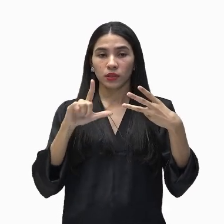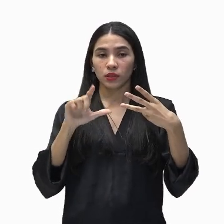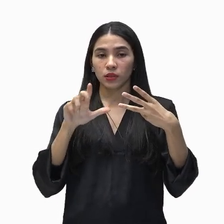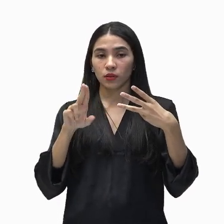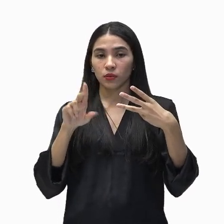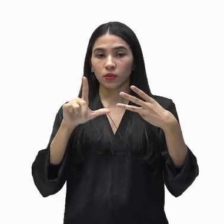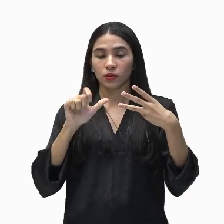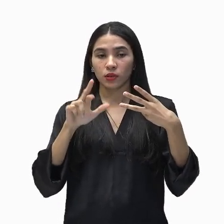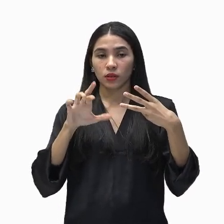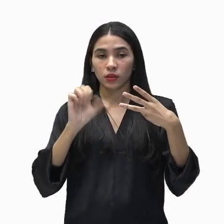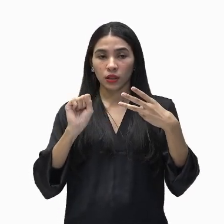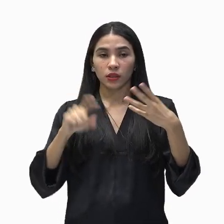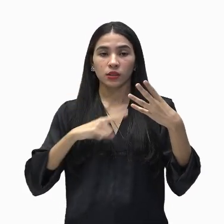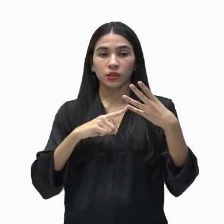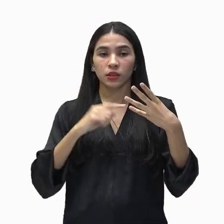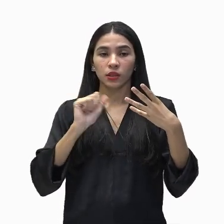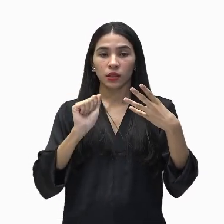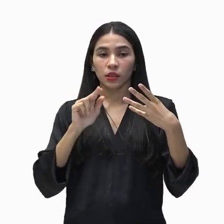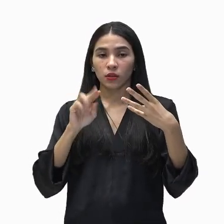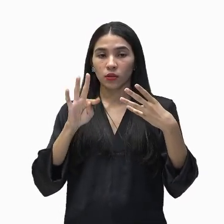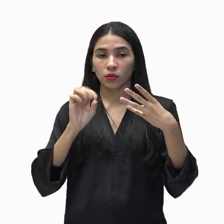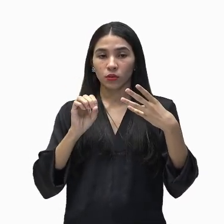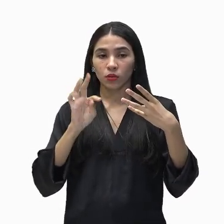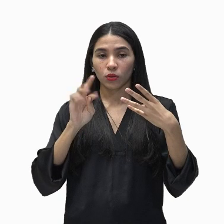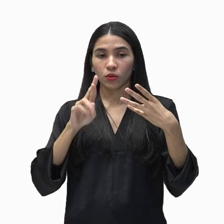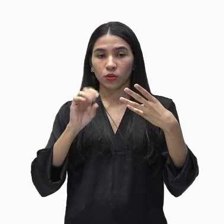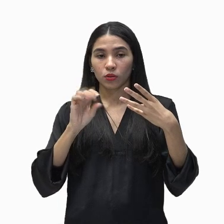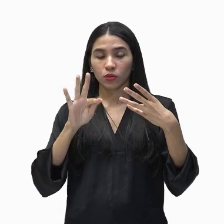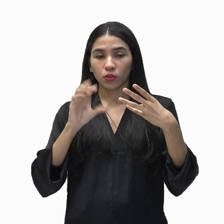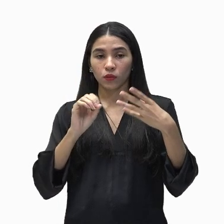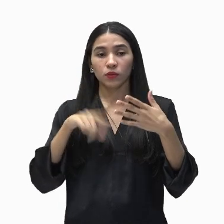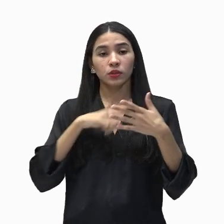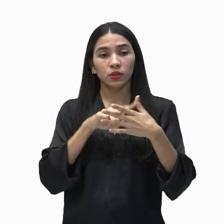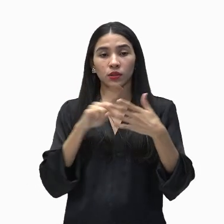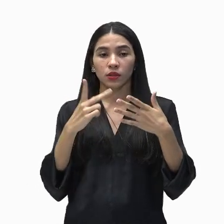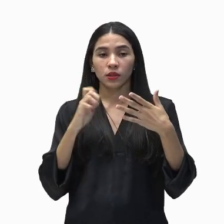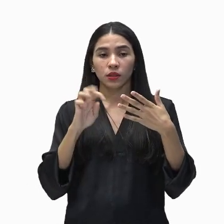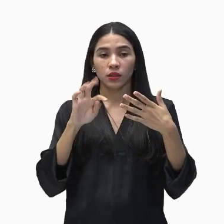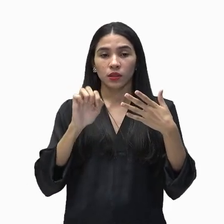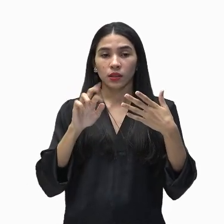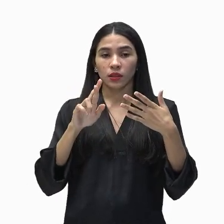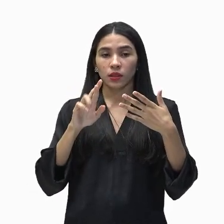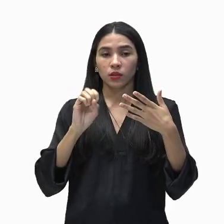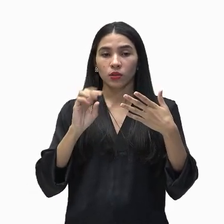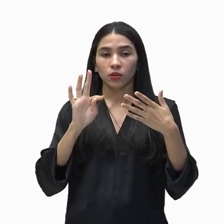pela produção do seu próprio alimento ou não. No reino protista, nós temos aí